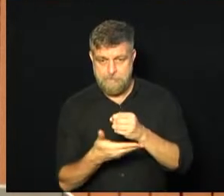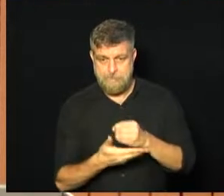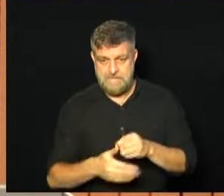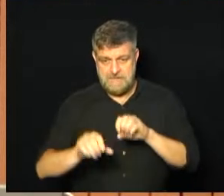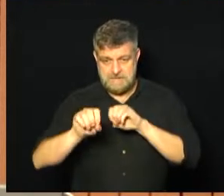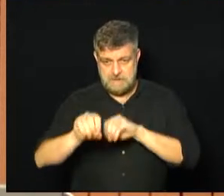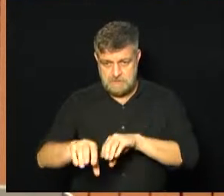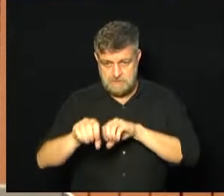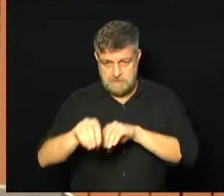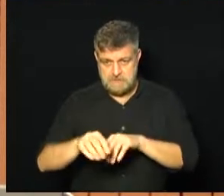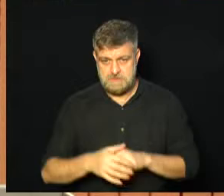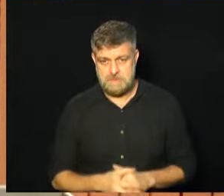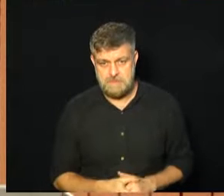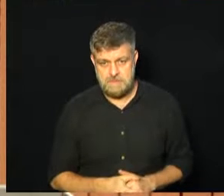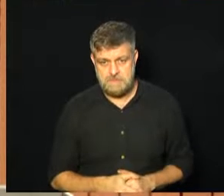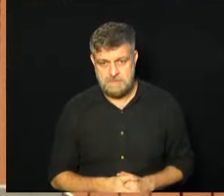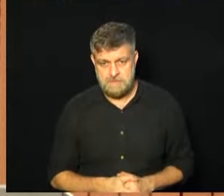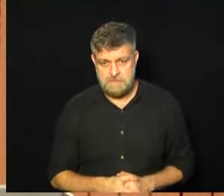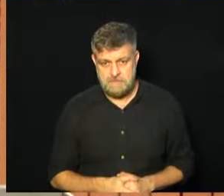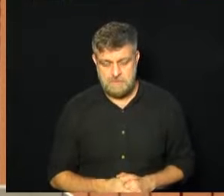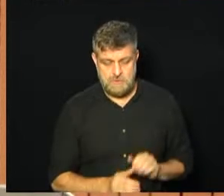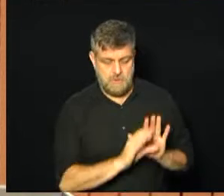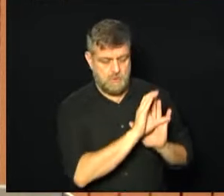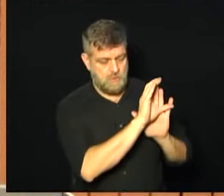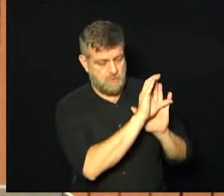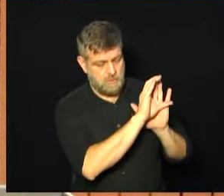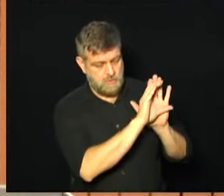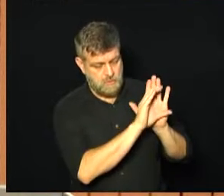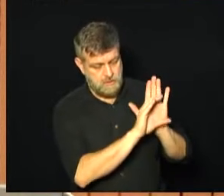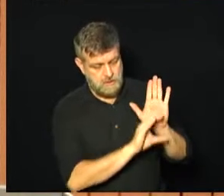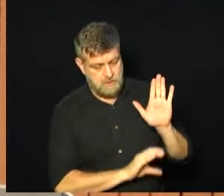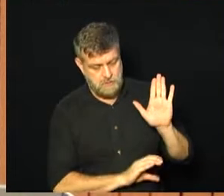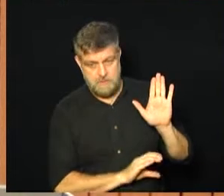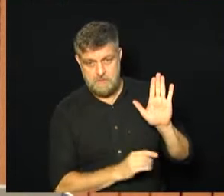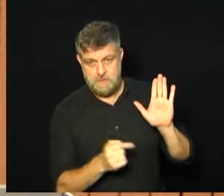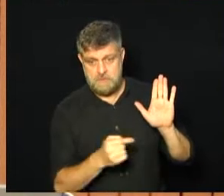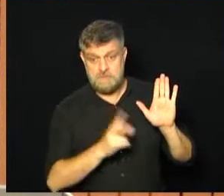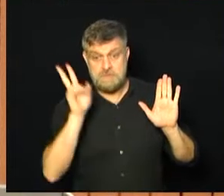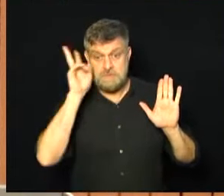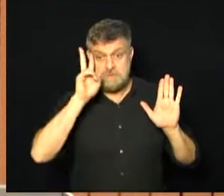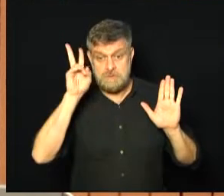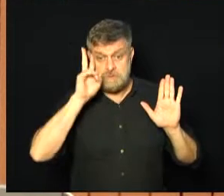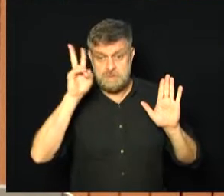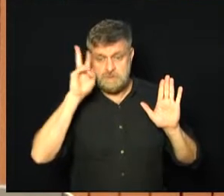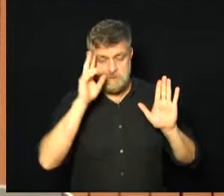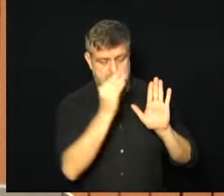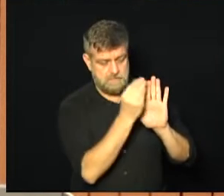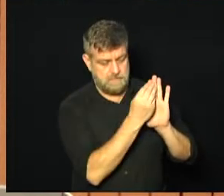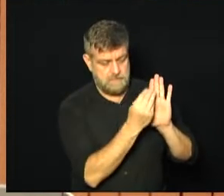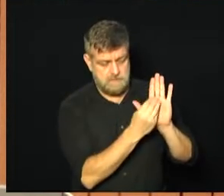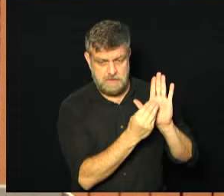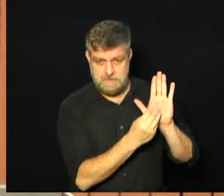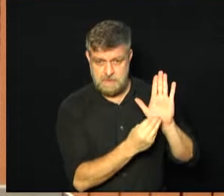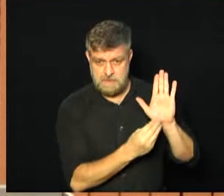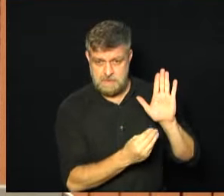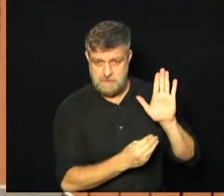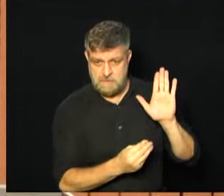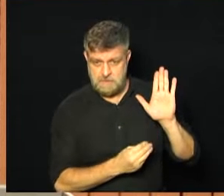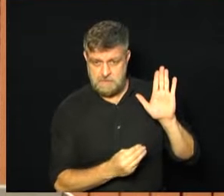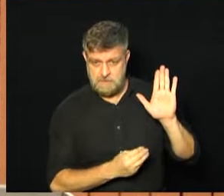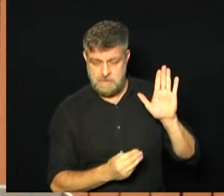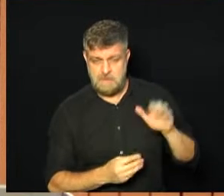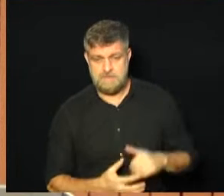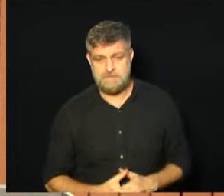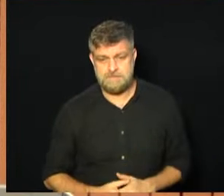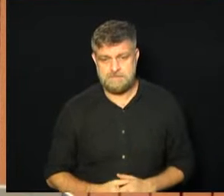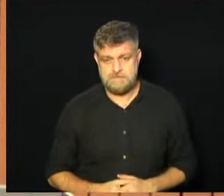Educação, do currículo de História e todos os outros componentes